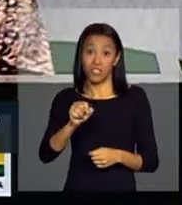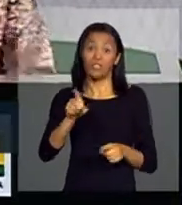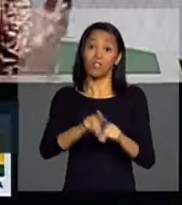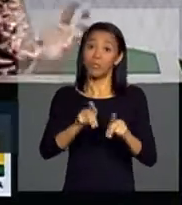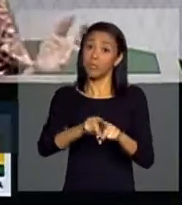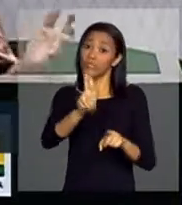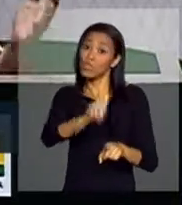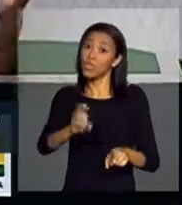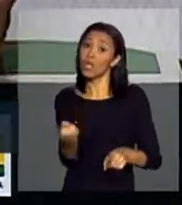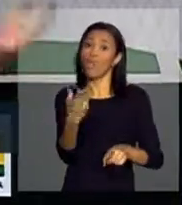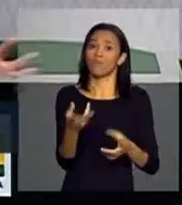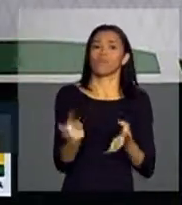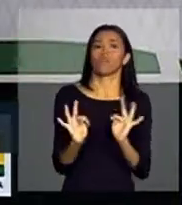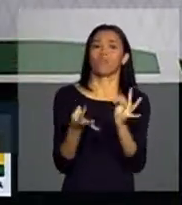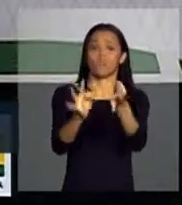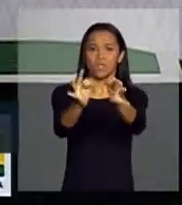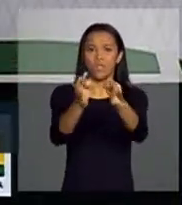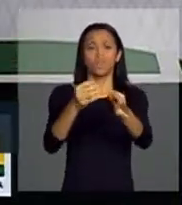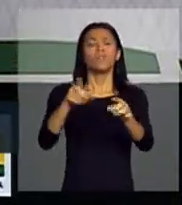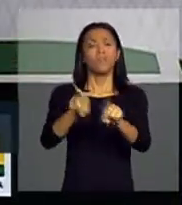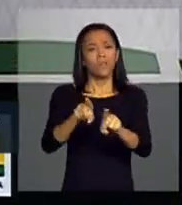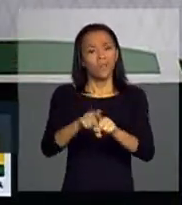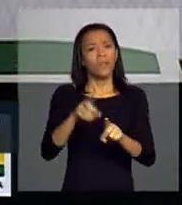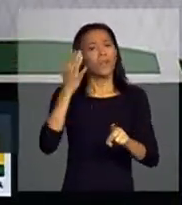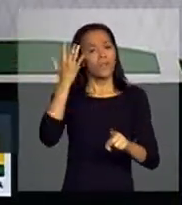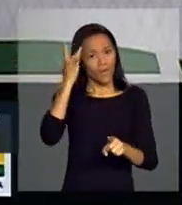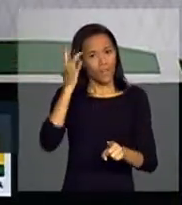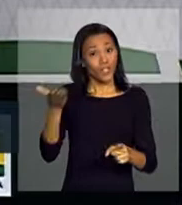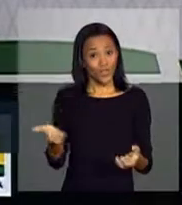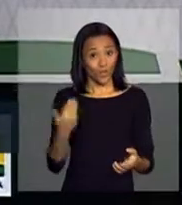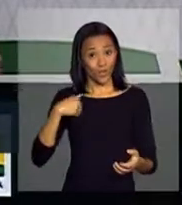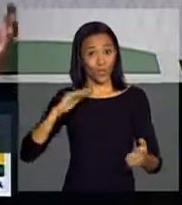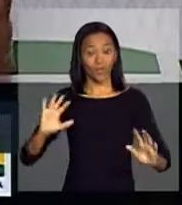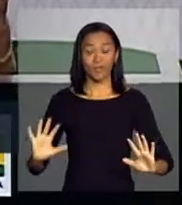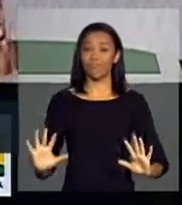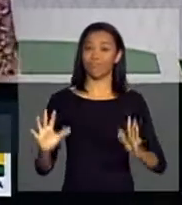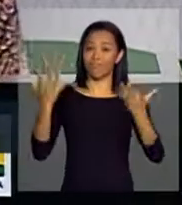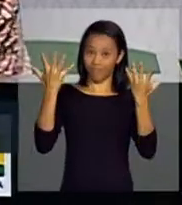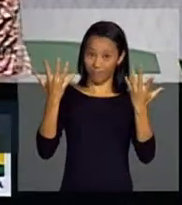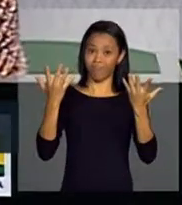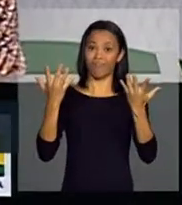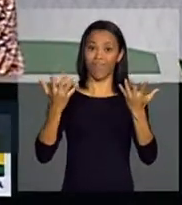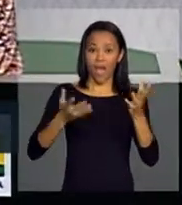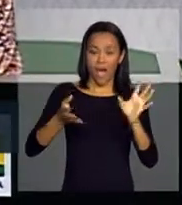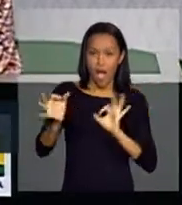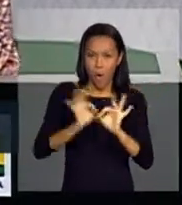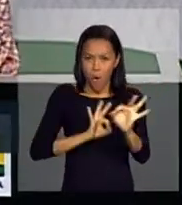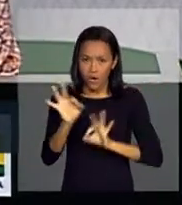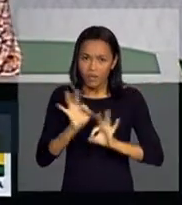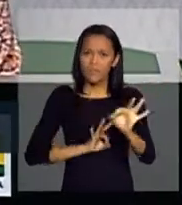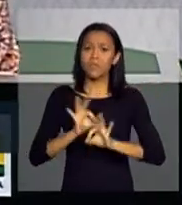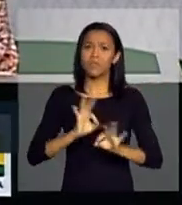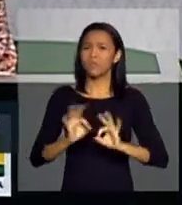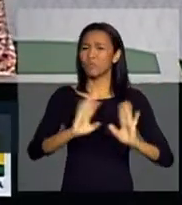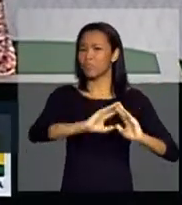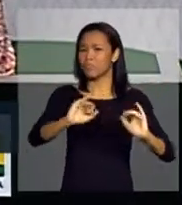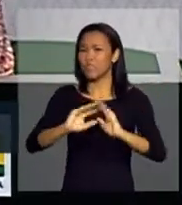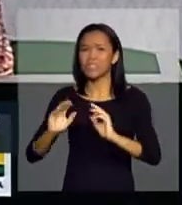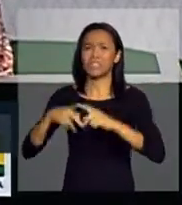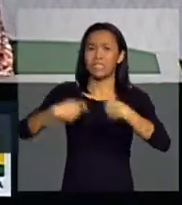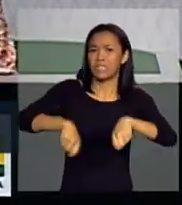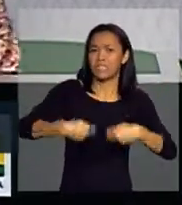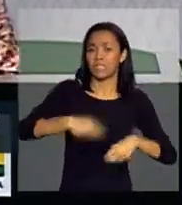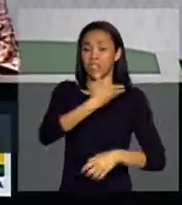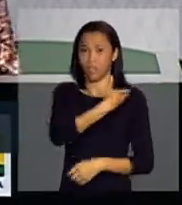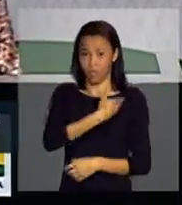a mesma coisa eu acho nós celebramos hoje a organização da demanda do estado para que